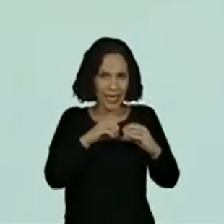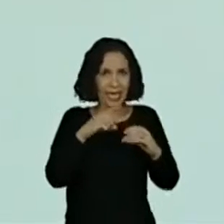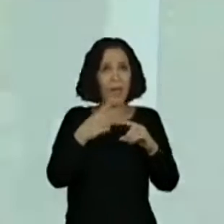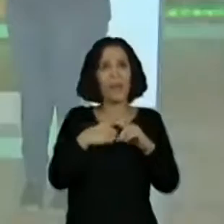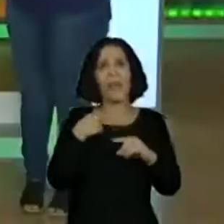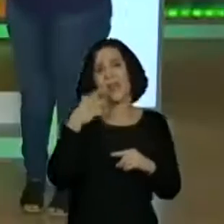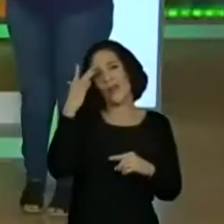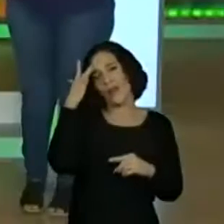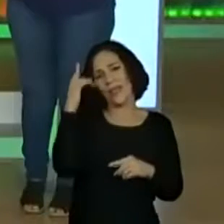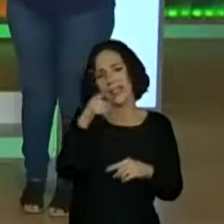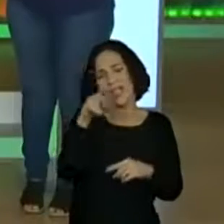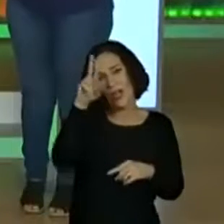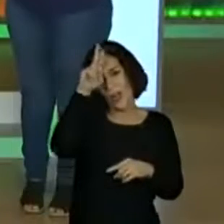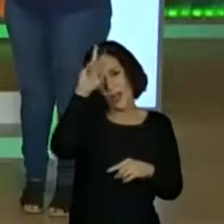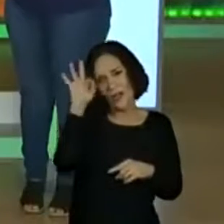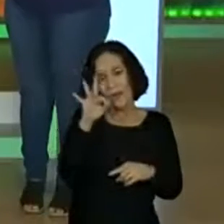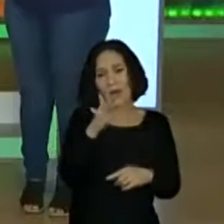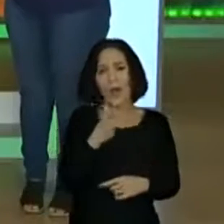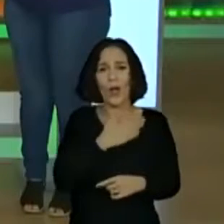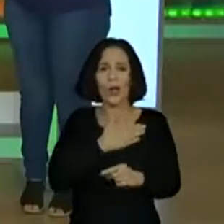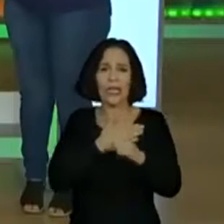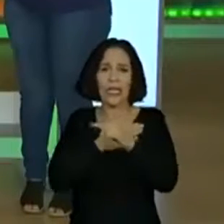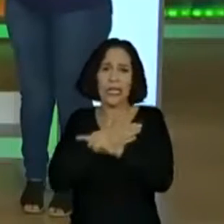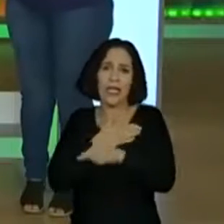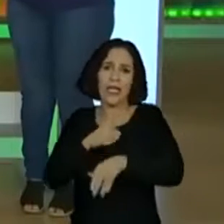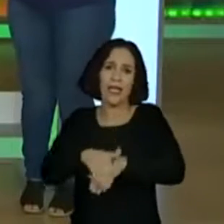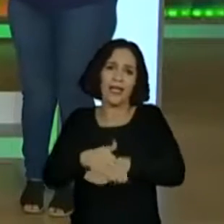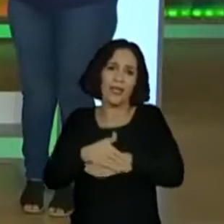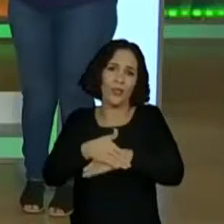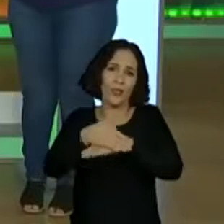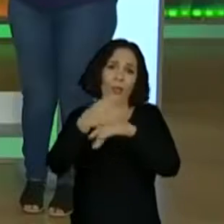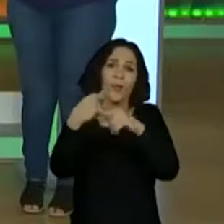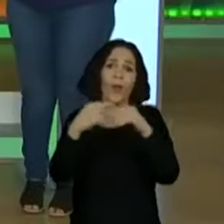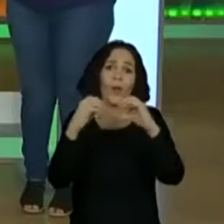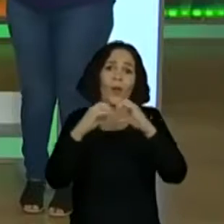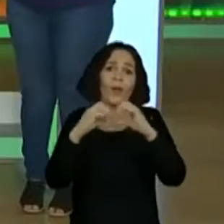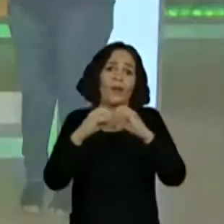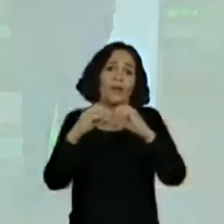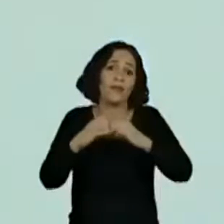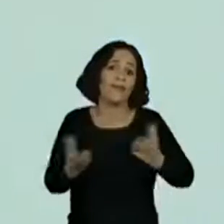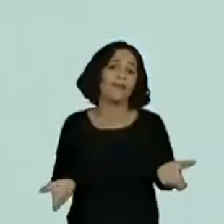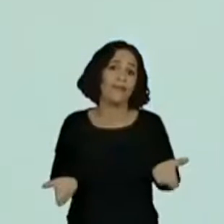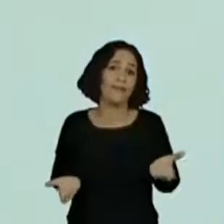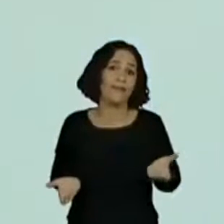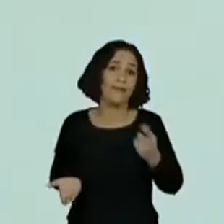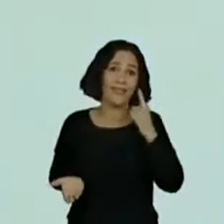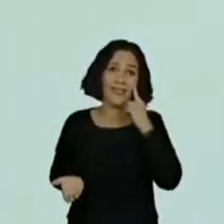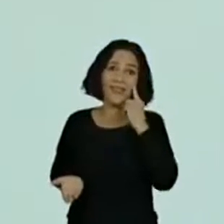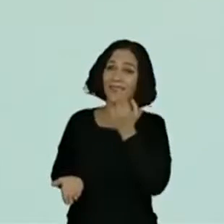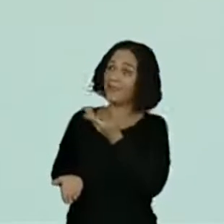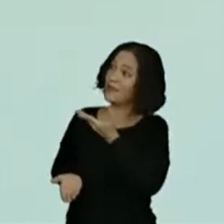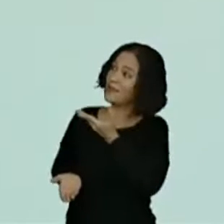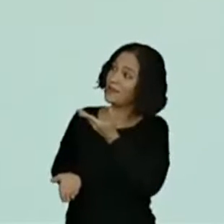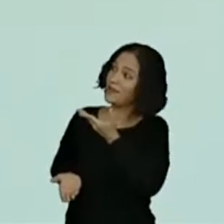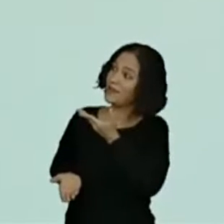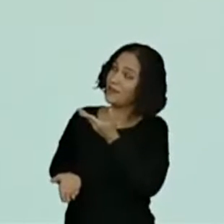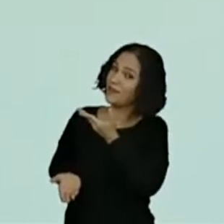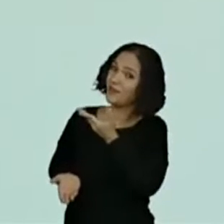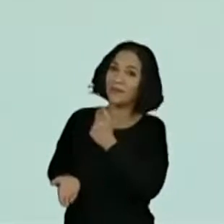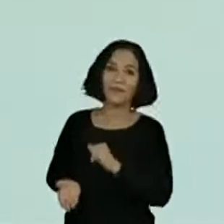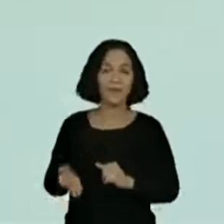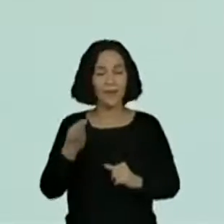acredito que essa formiga está apaixonada pela nossa Joaninha. Olha lá o coraçãozinho. Está apaixonada. Olha lá,